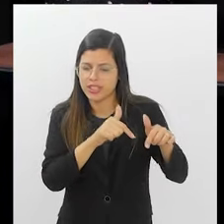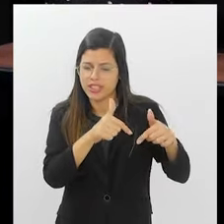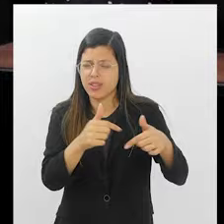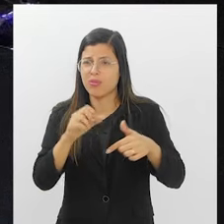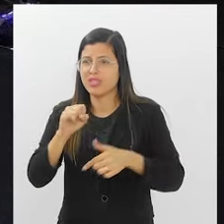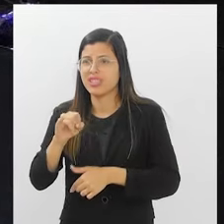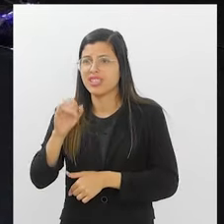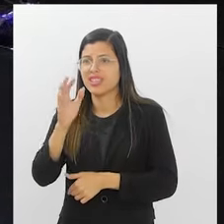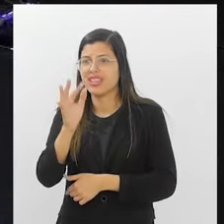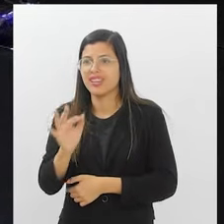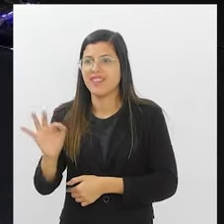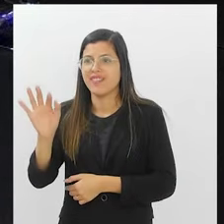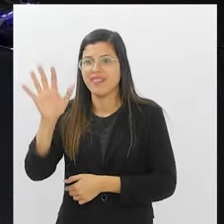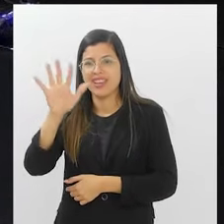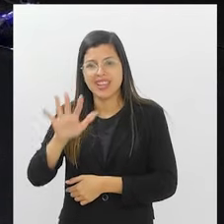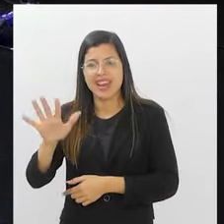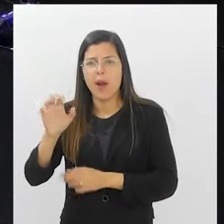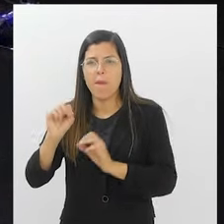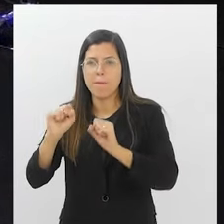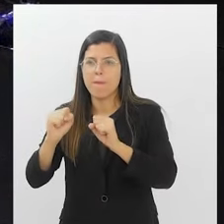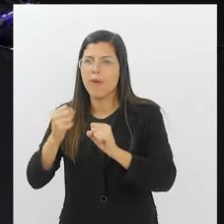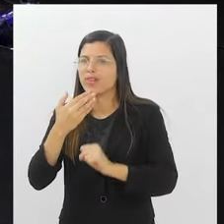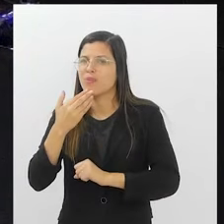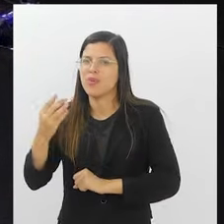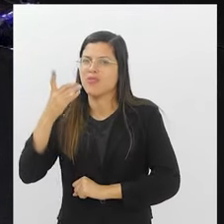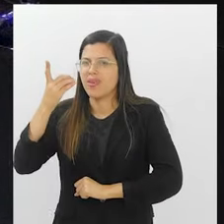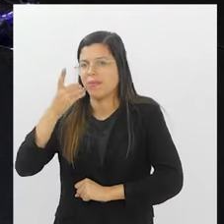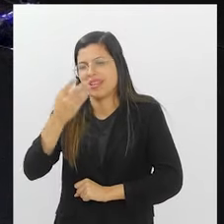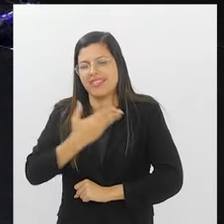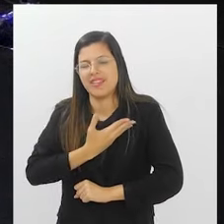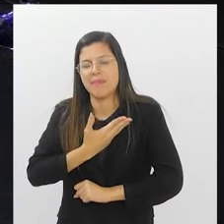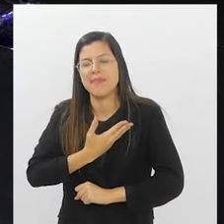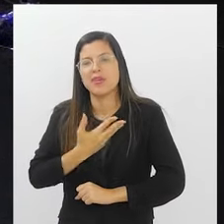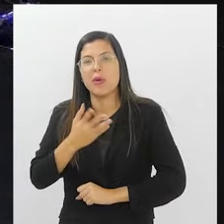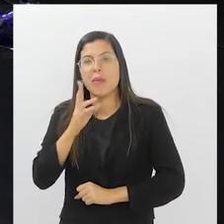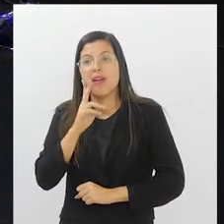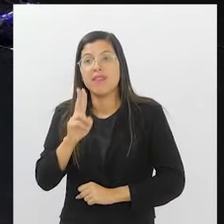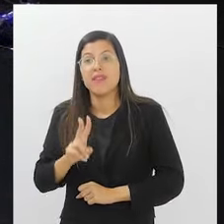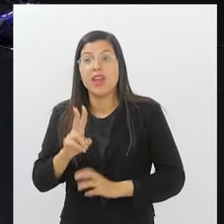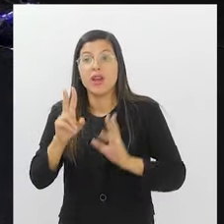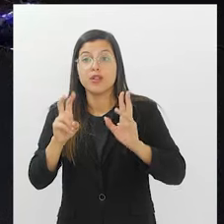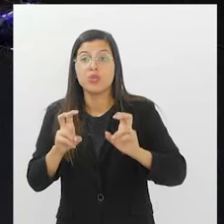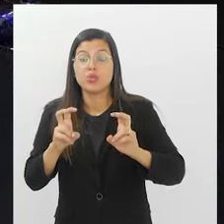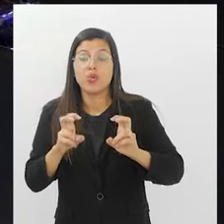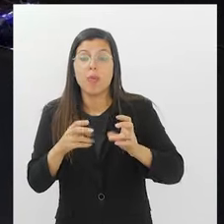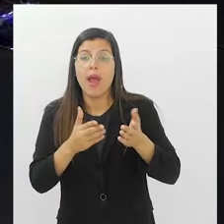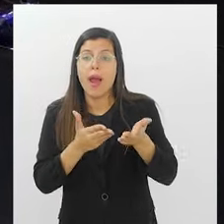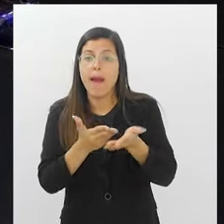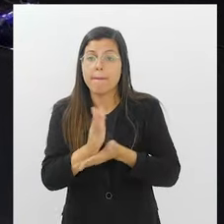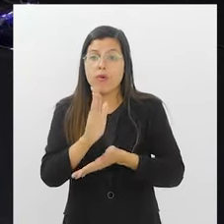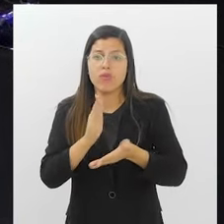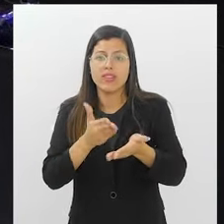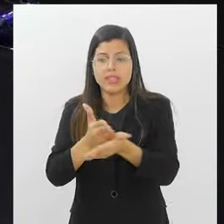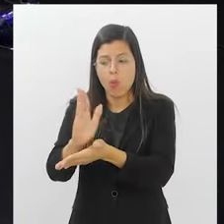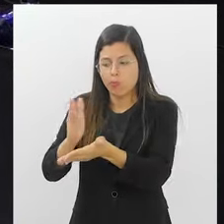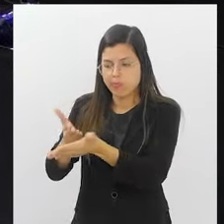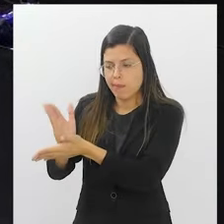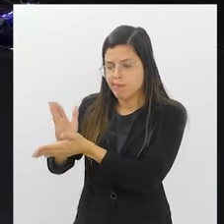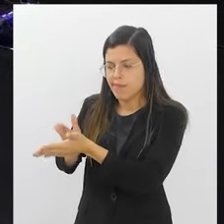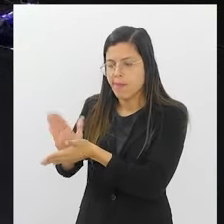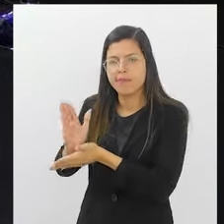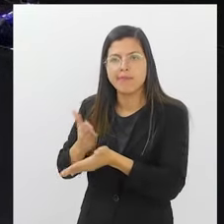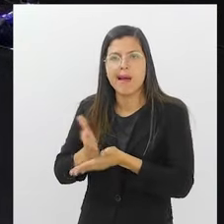pedir a um deputado, seu amigo, que veja essa questão, que é a questão da aprovação